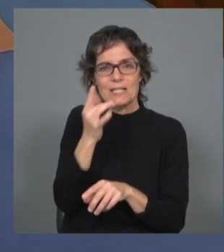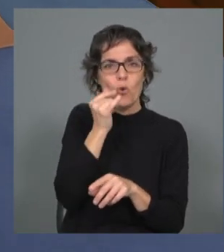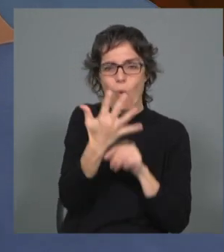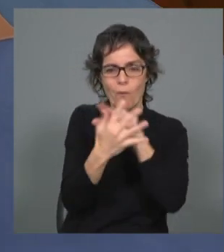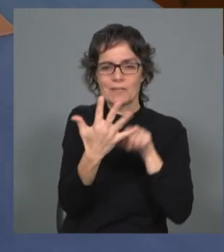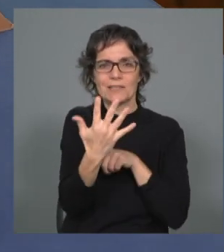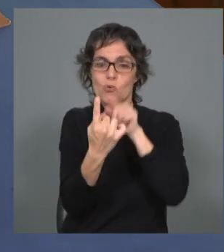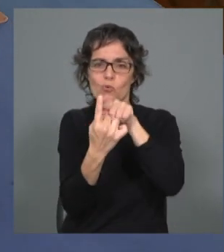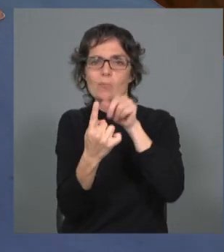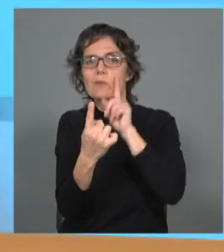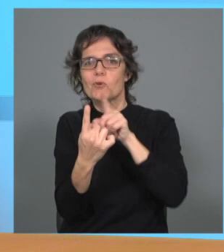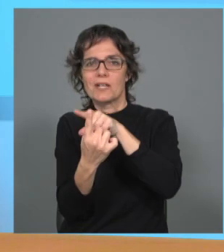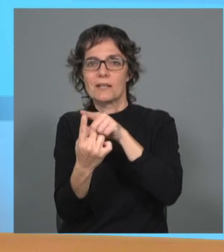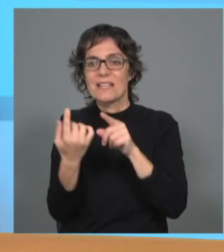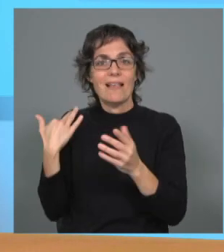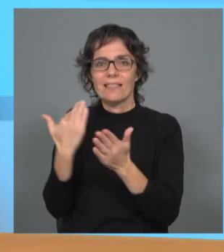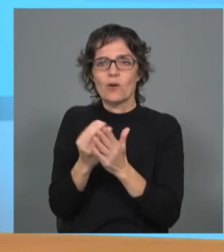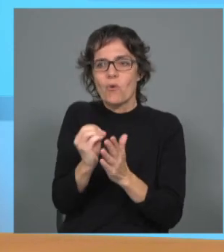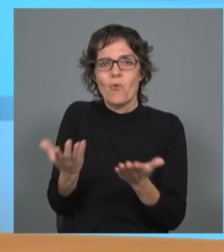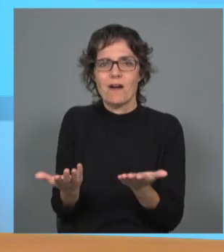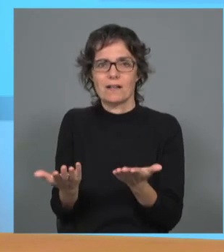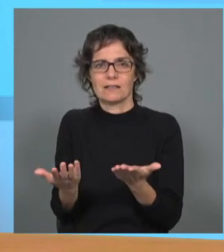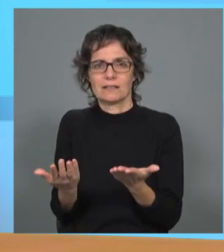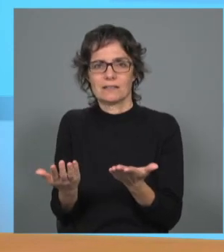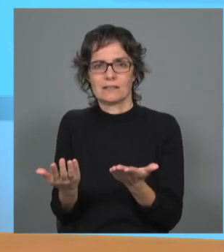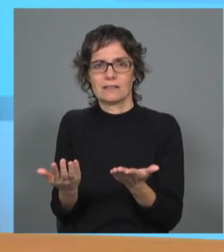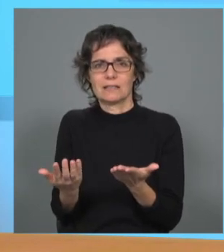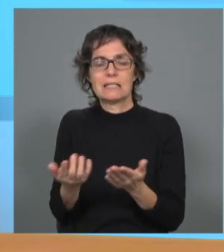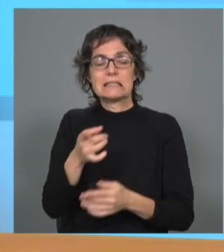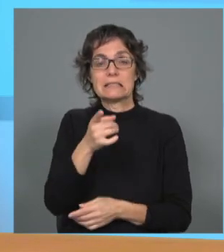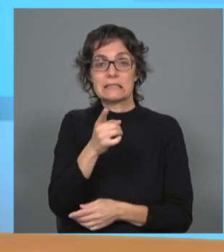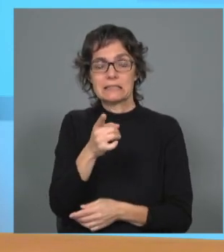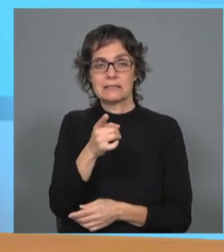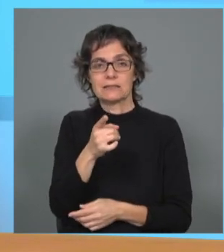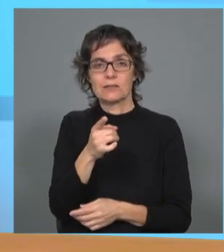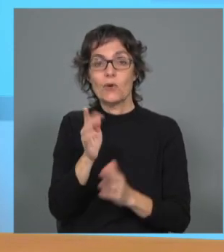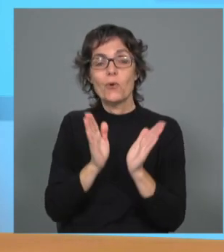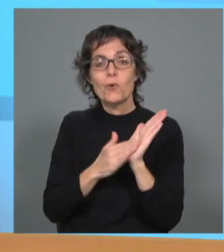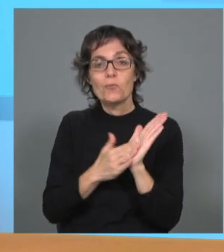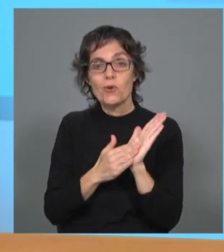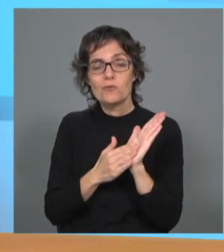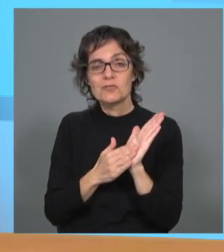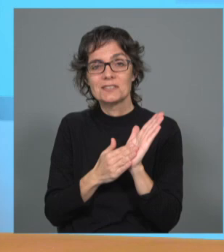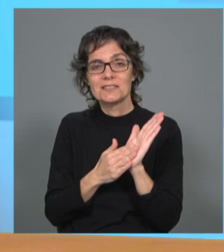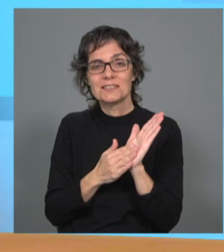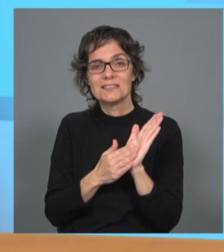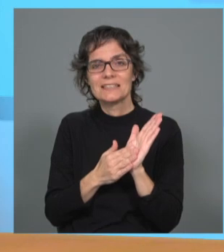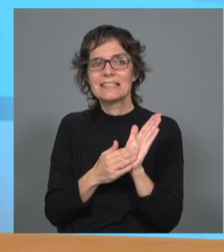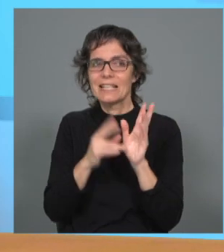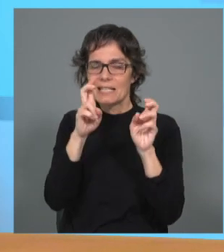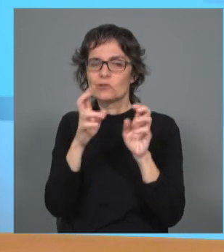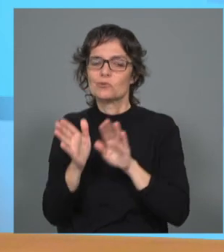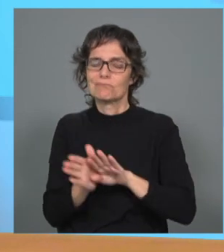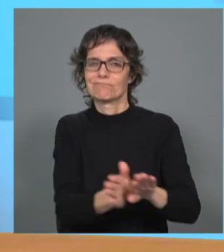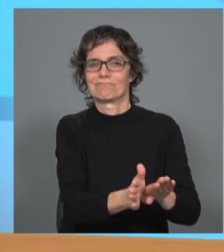Acho que passa também por se perceber... Porque é que vale a pena? Acho que ainda não se